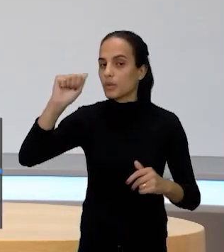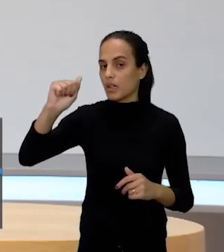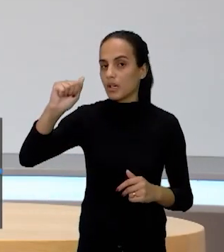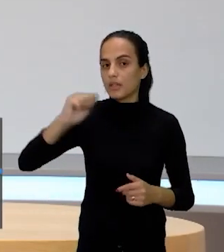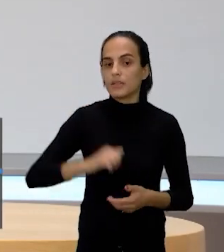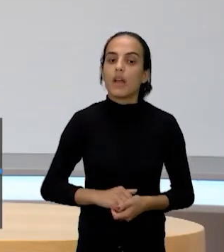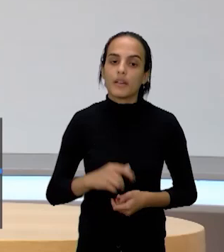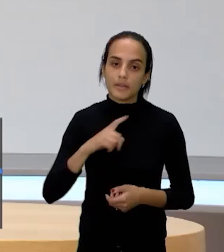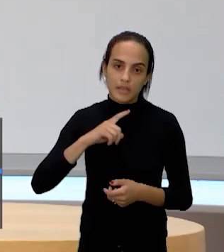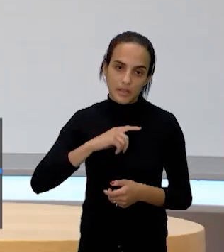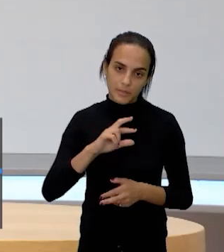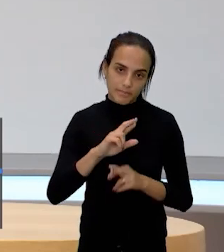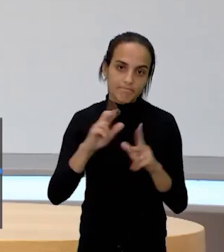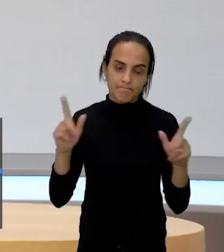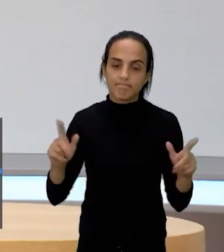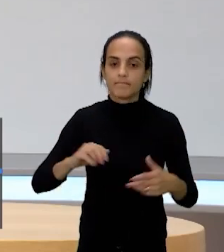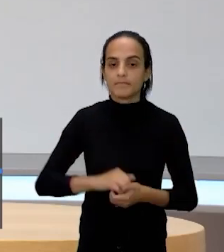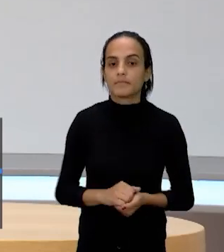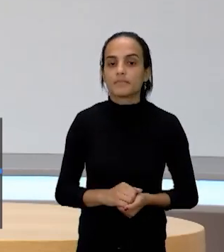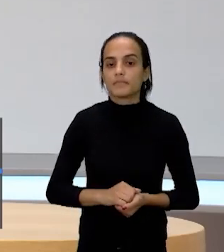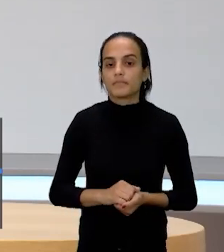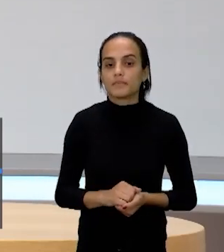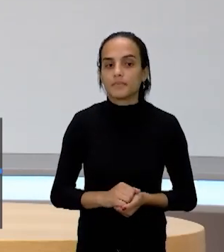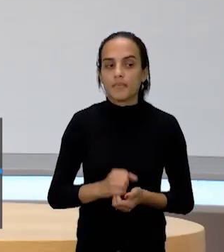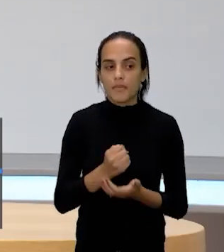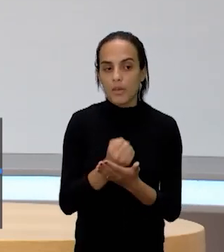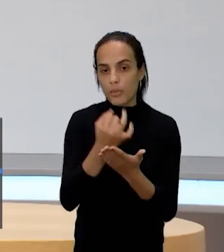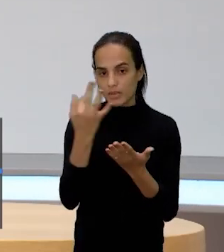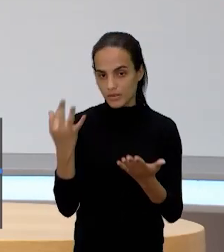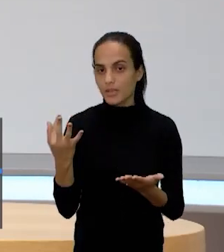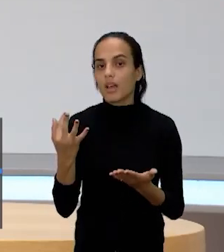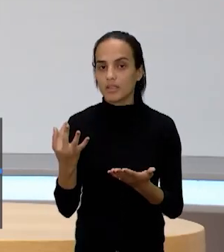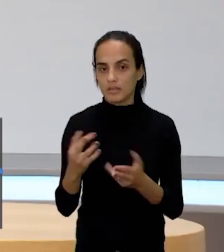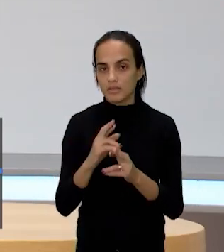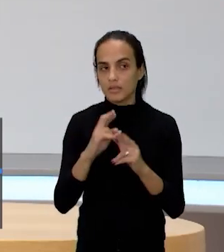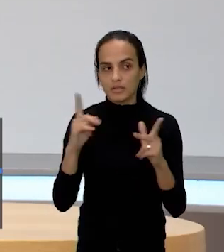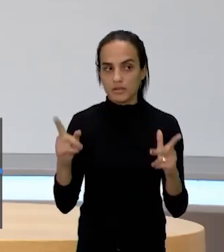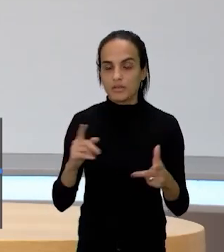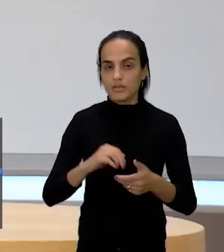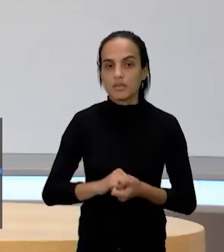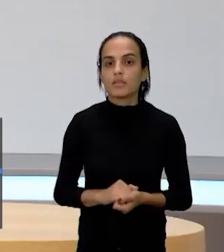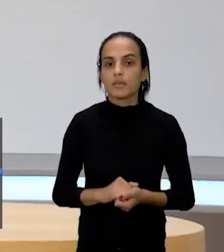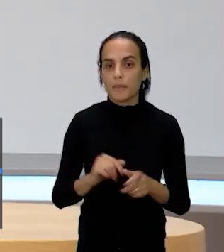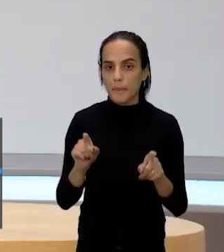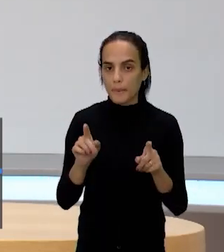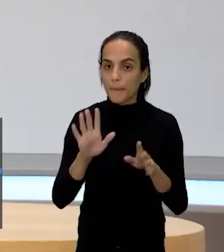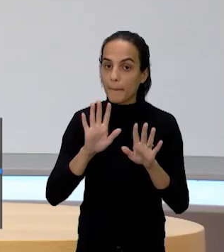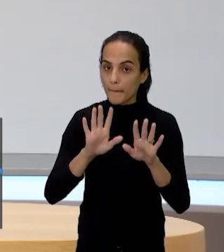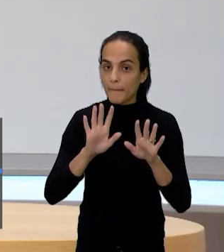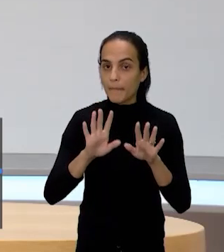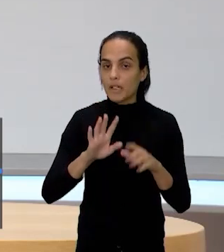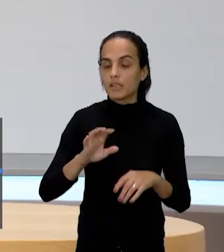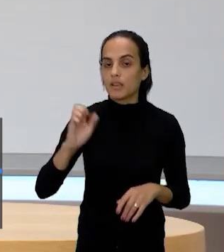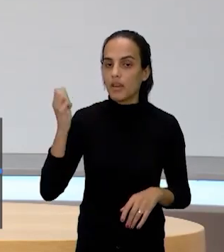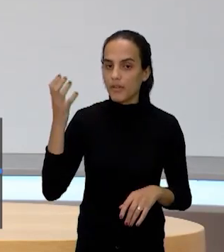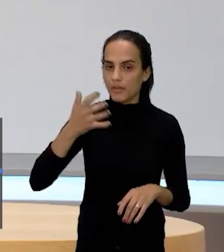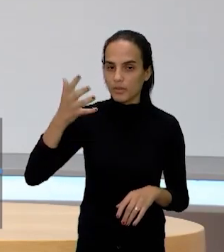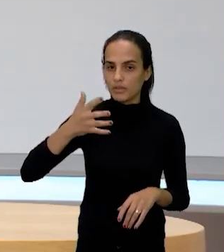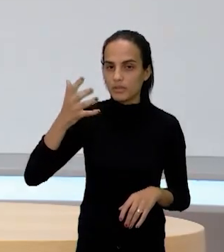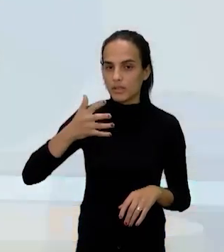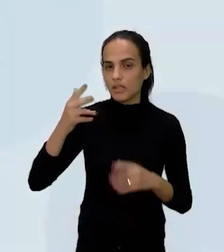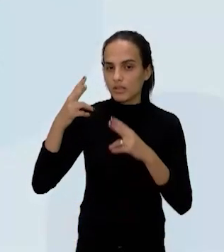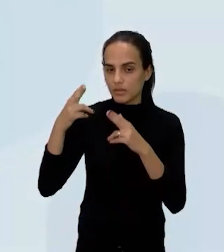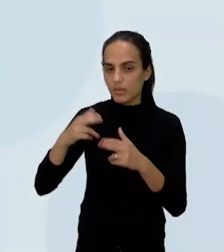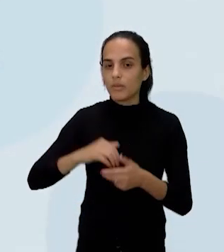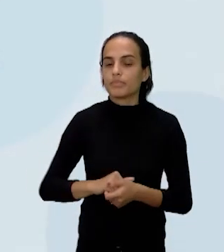essa diferença. A quantidade de concentração vai ser diferente, mas a velocidade vai ser igual. Então, voltando para o